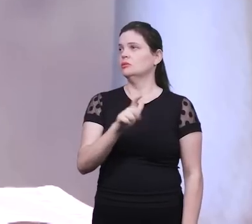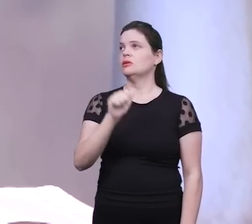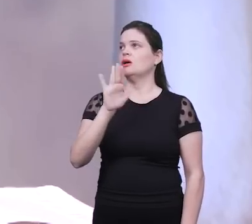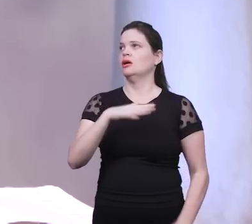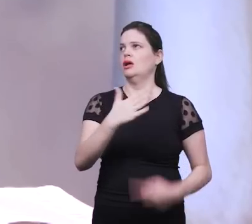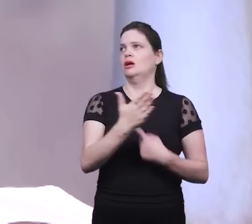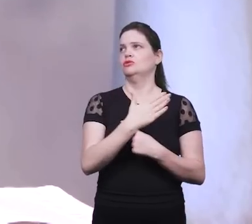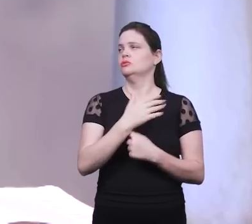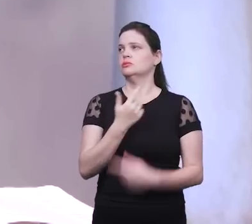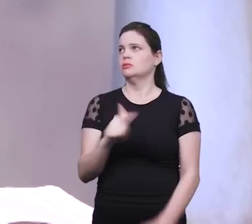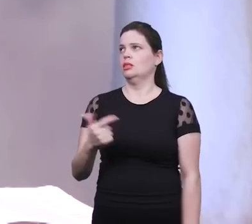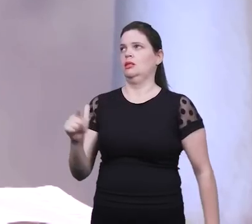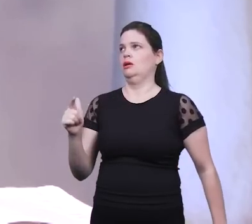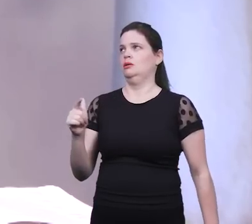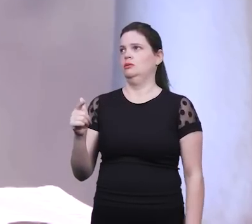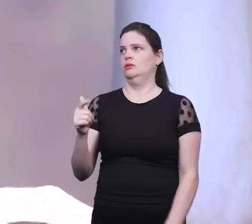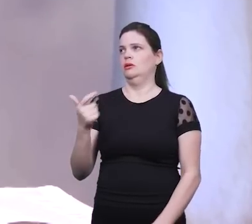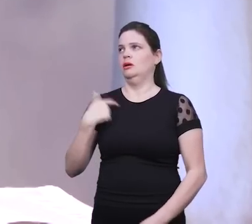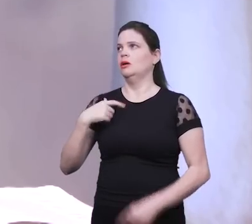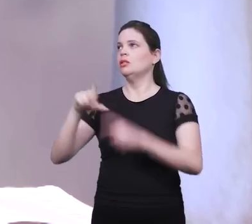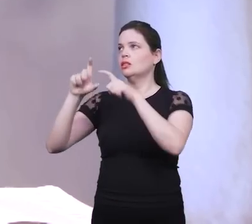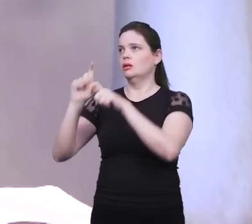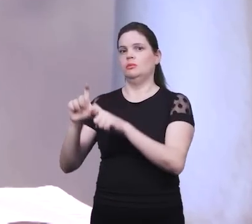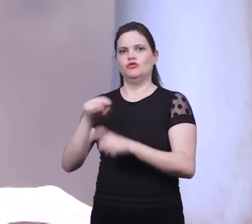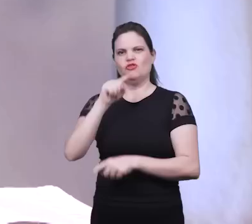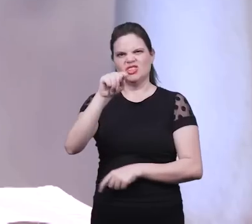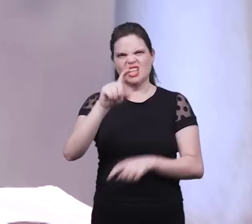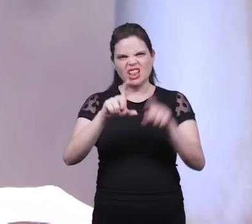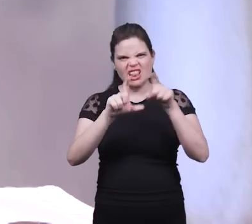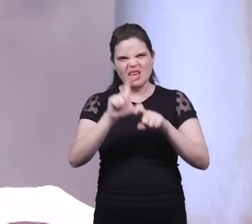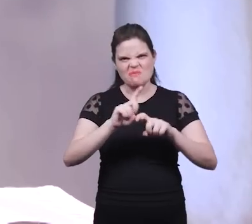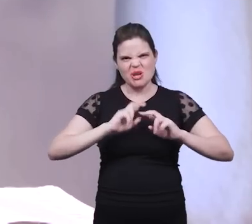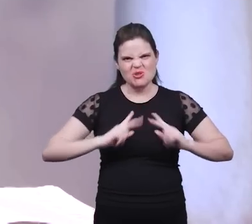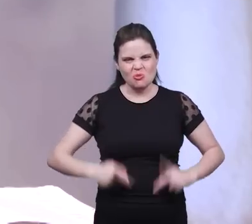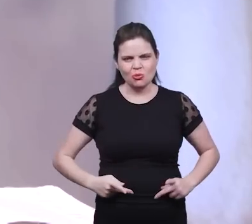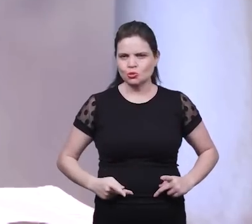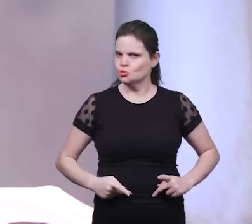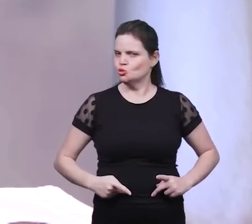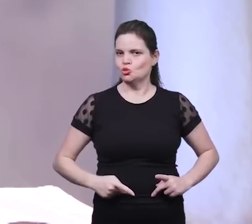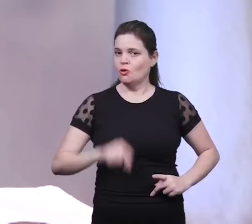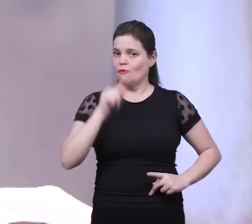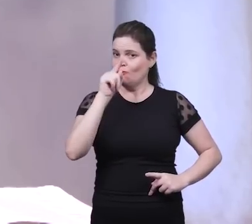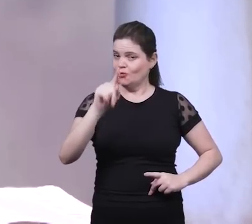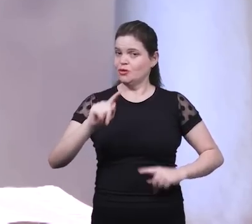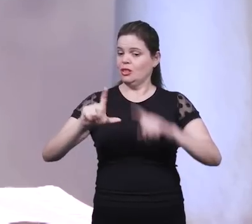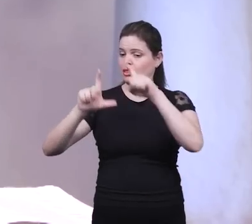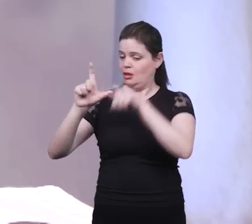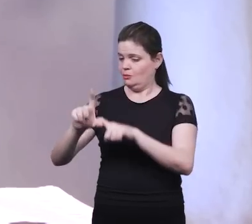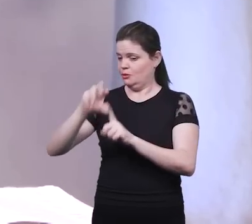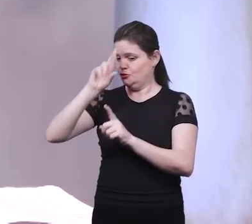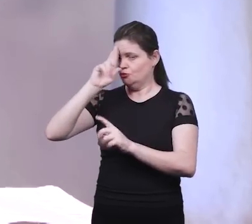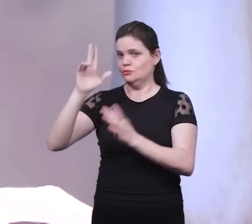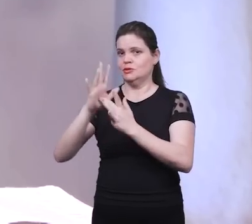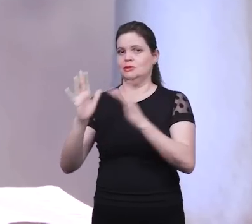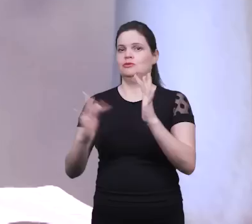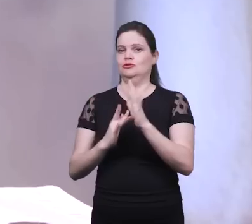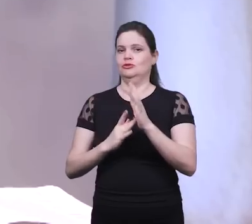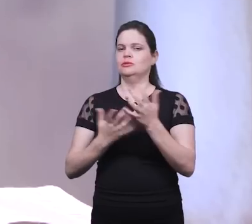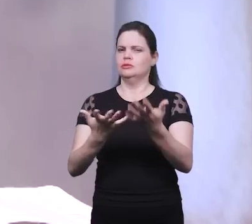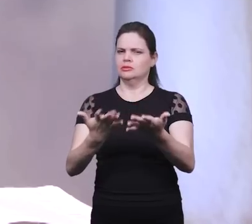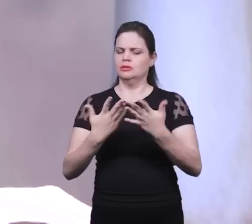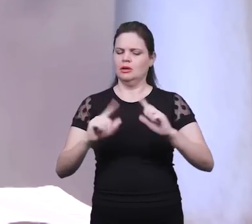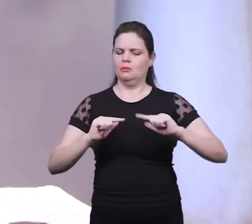Senhor Jesus, não depende de homem não, hein? O homem tem seus limites. Então, você depende de Jesus, e Jesus, ele quer operar na sua